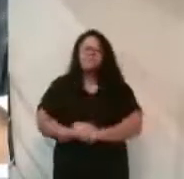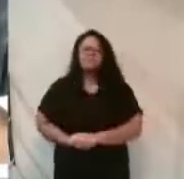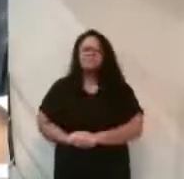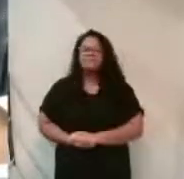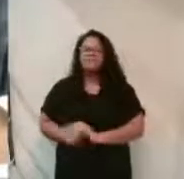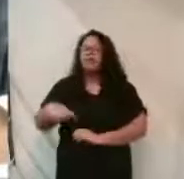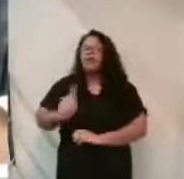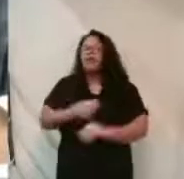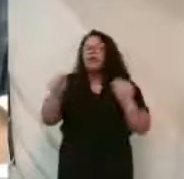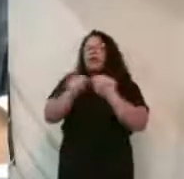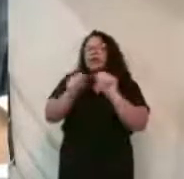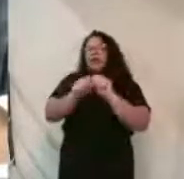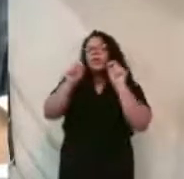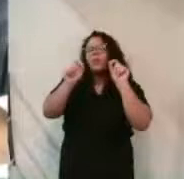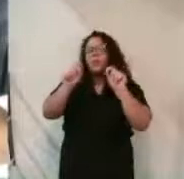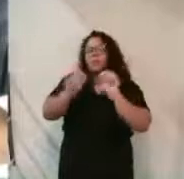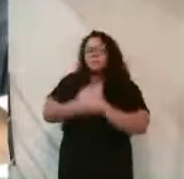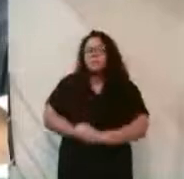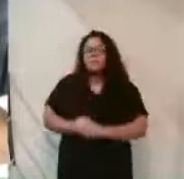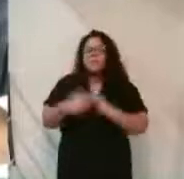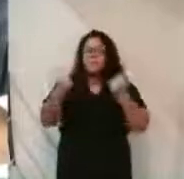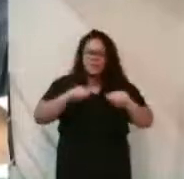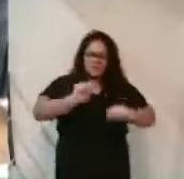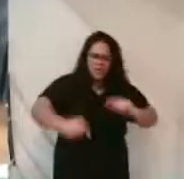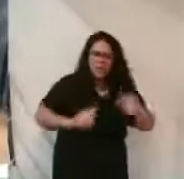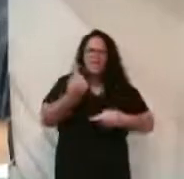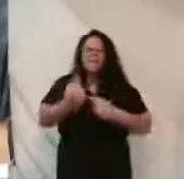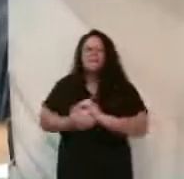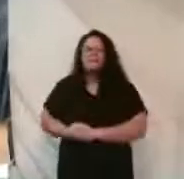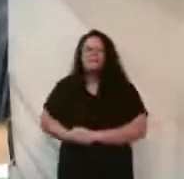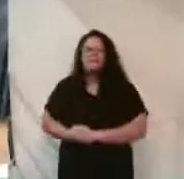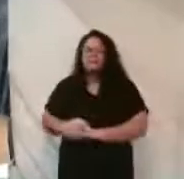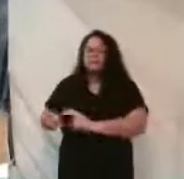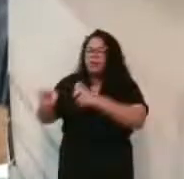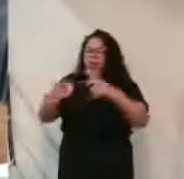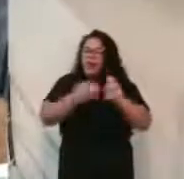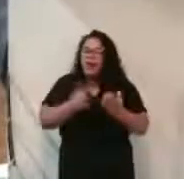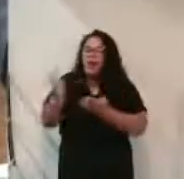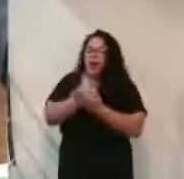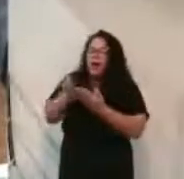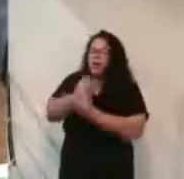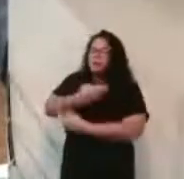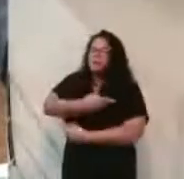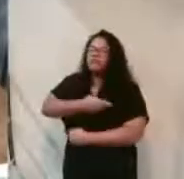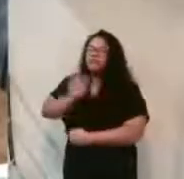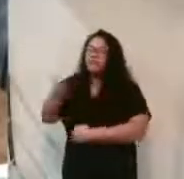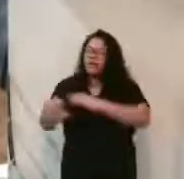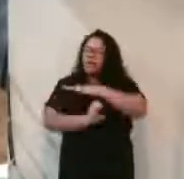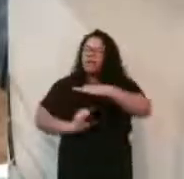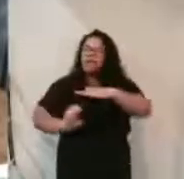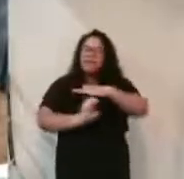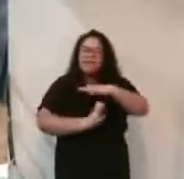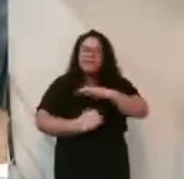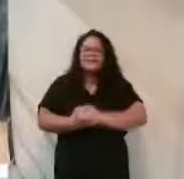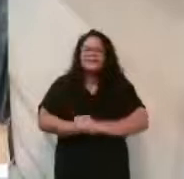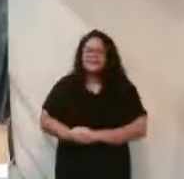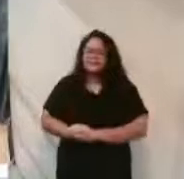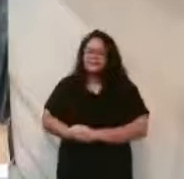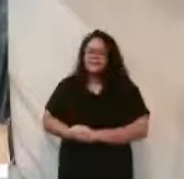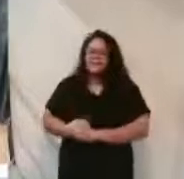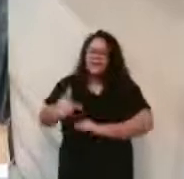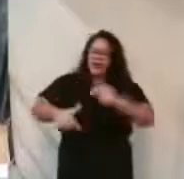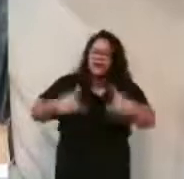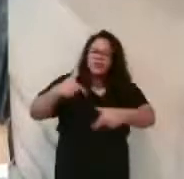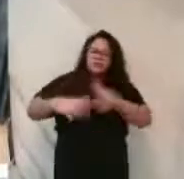gente tem feito para mudar um pouco esse cenário? Eu vejo aqui algumas pessoas, alguns colegas de empresas que já prestaram serviço, tanto na elaboração dos